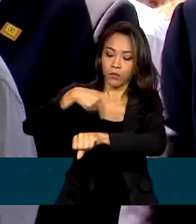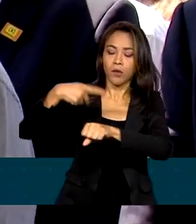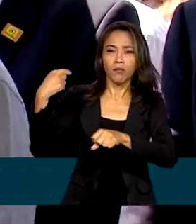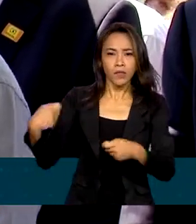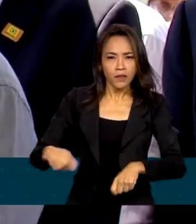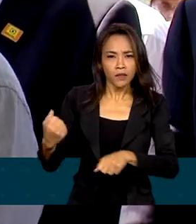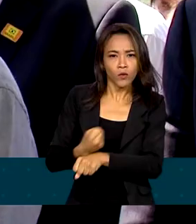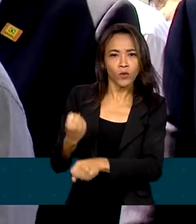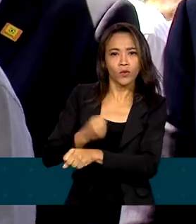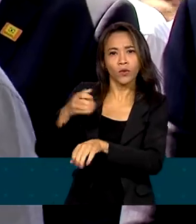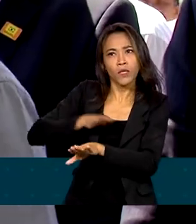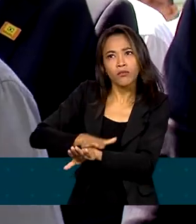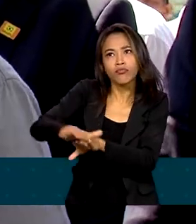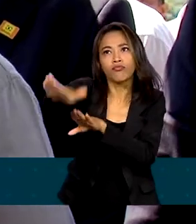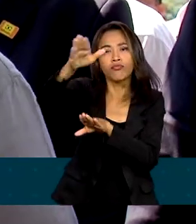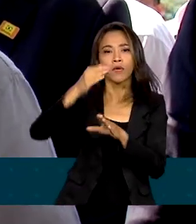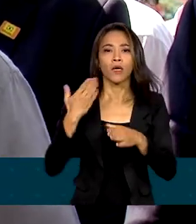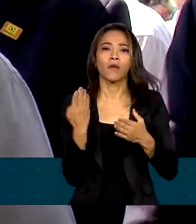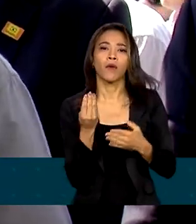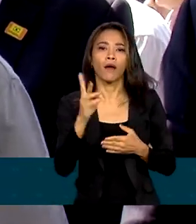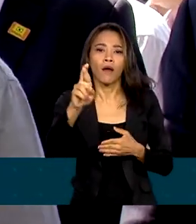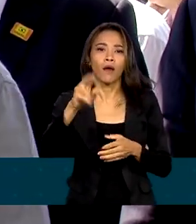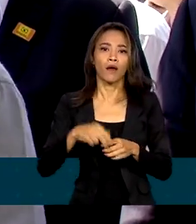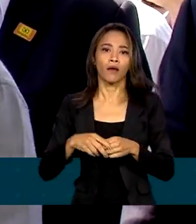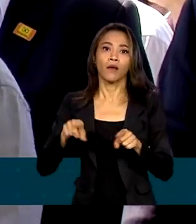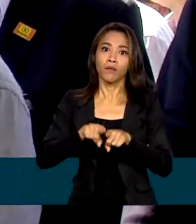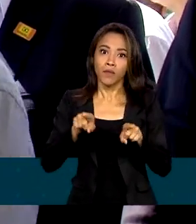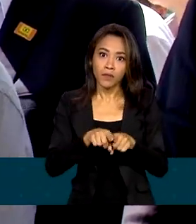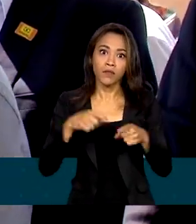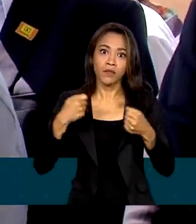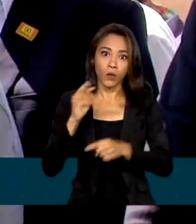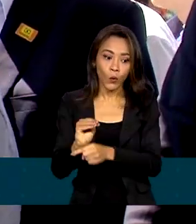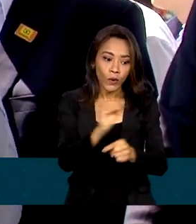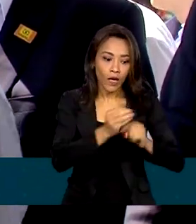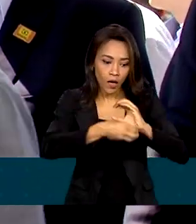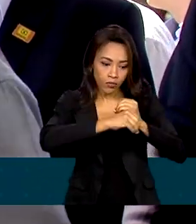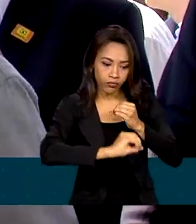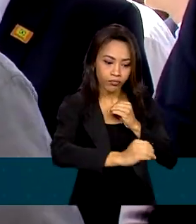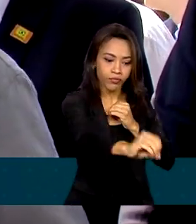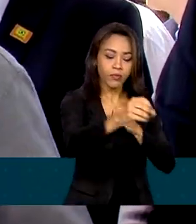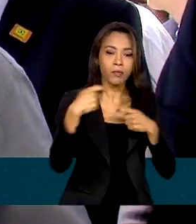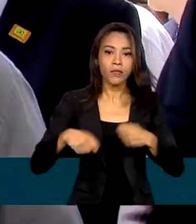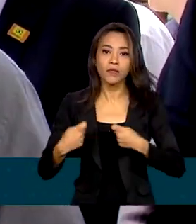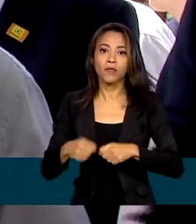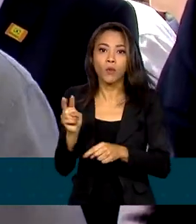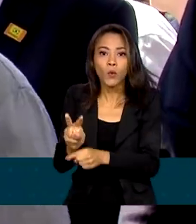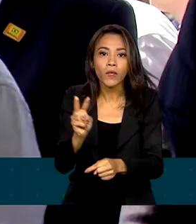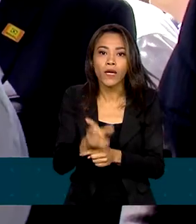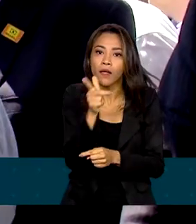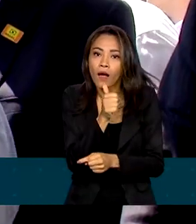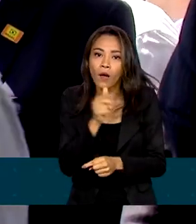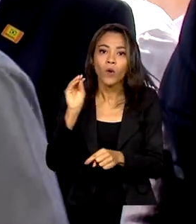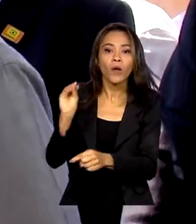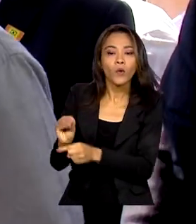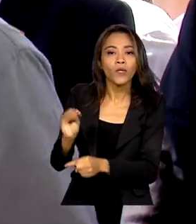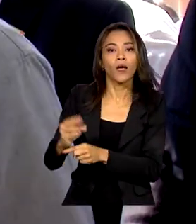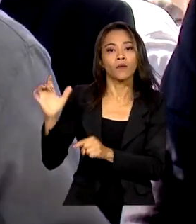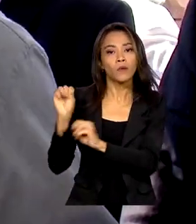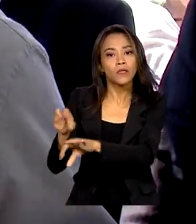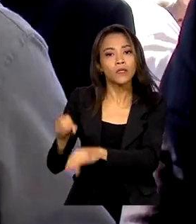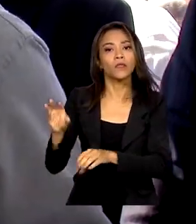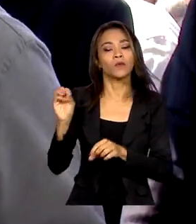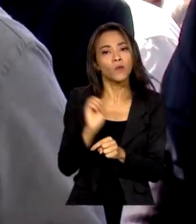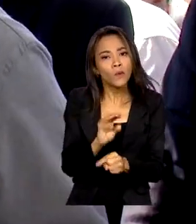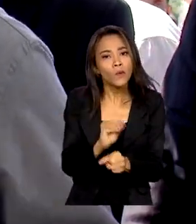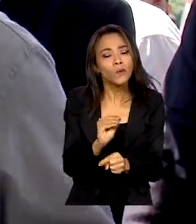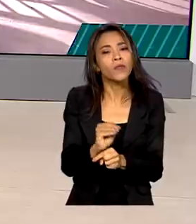que fazer ponte, temos que fazer ferrovia, temos que cuidar do saneamento básico, cuidar do tratamento da água, nós temos que cuidar da saúde, cuidar da educação. Tem